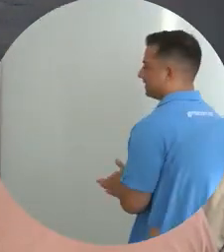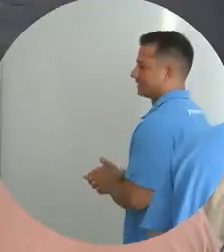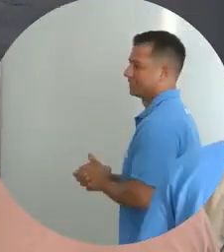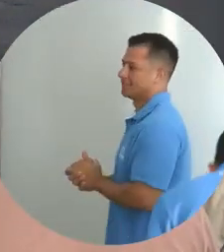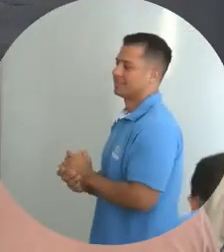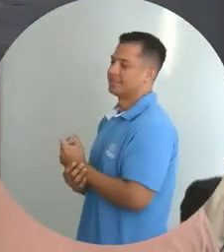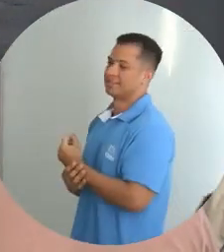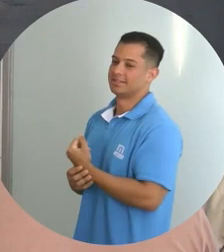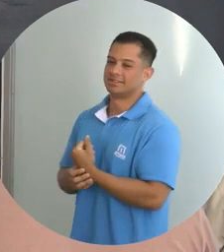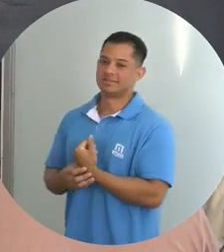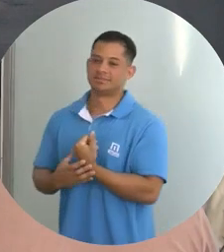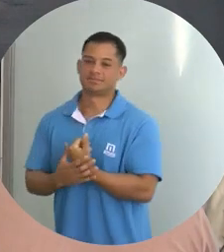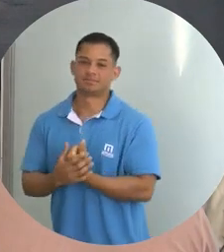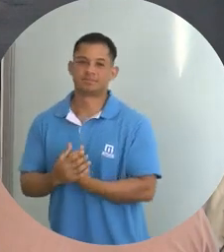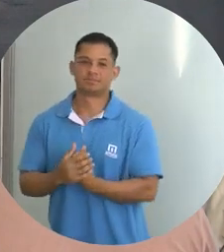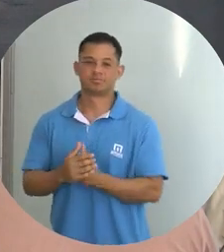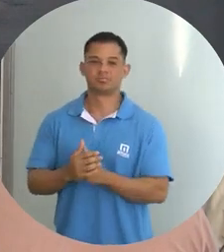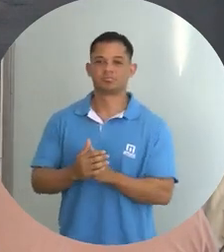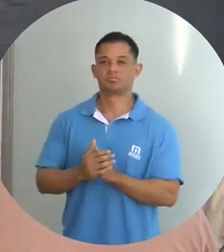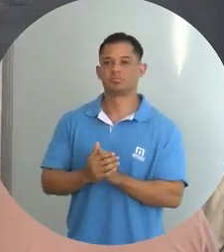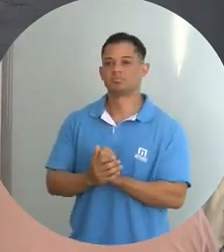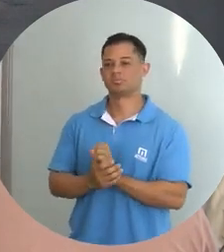aí.